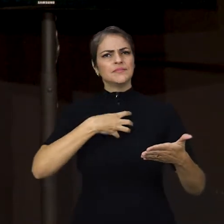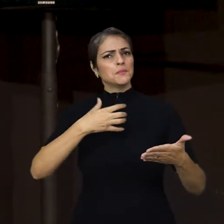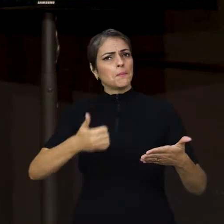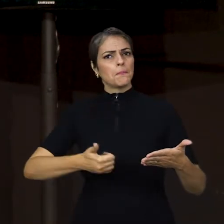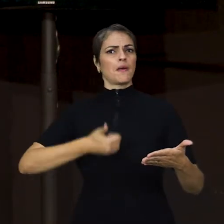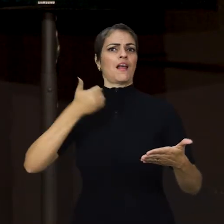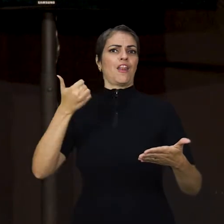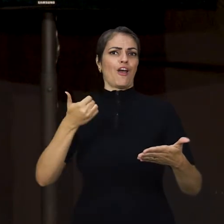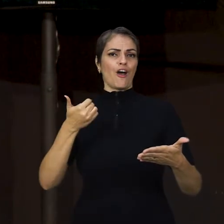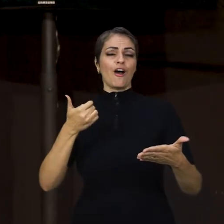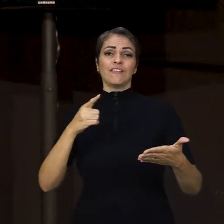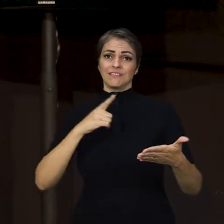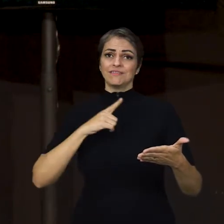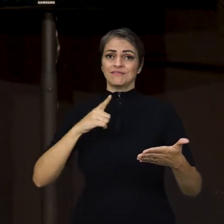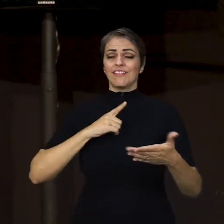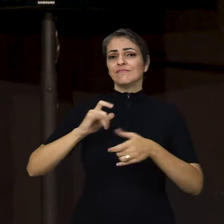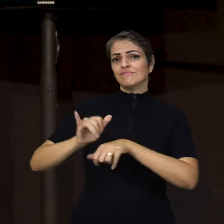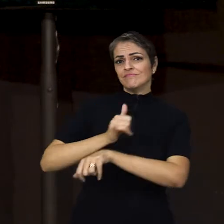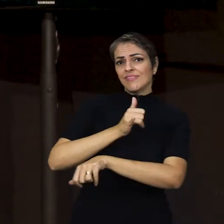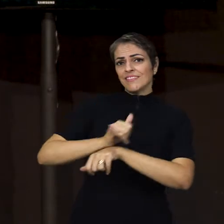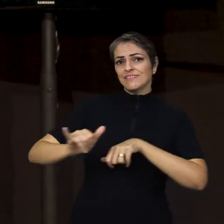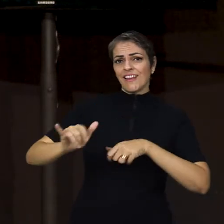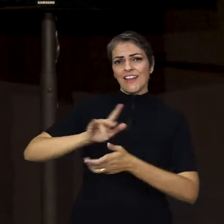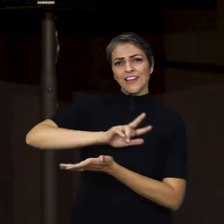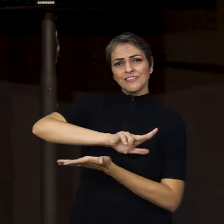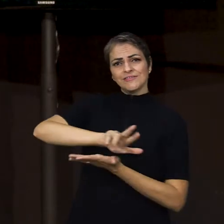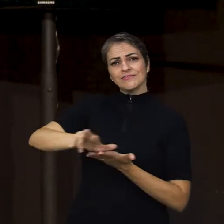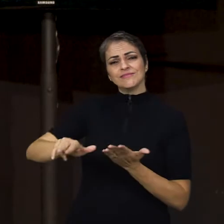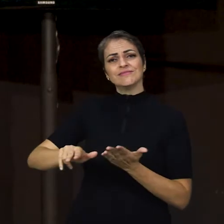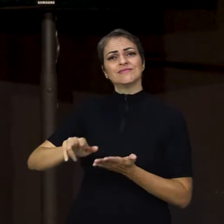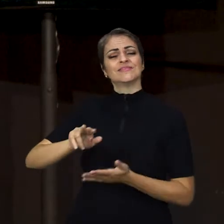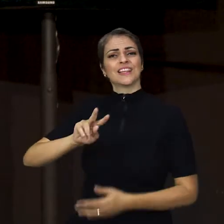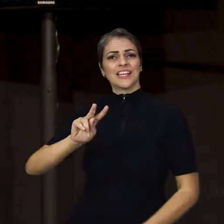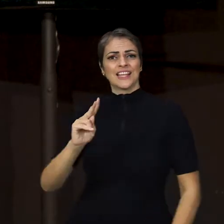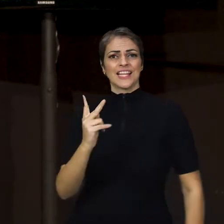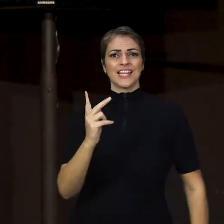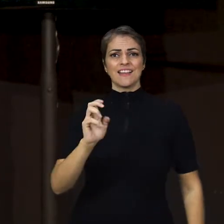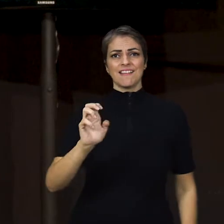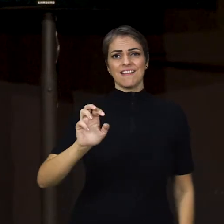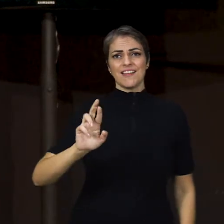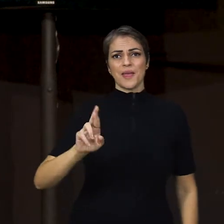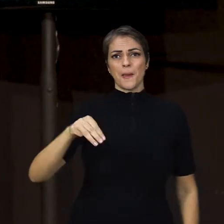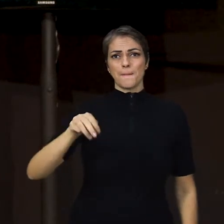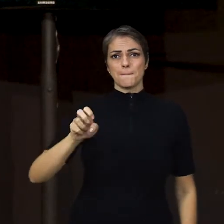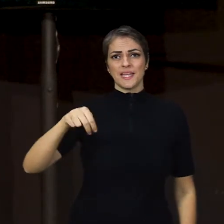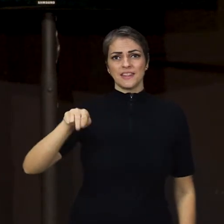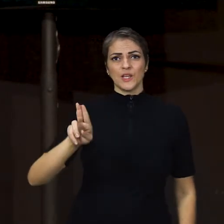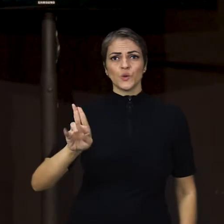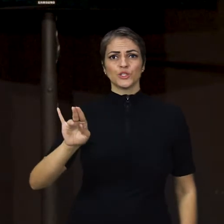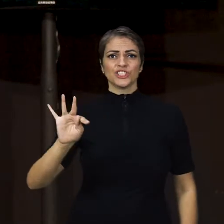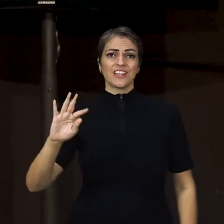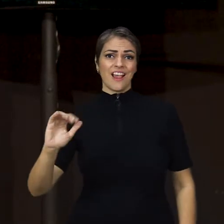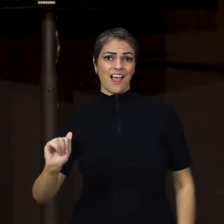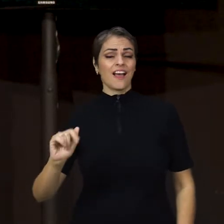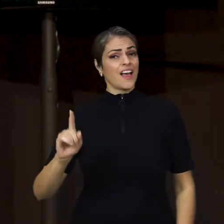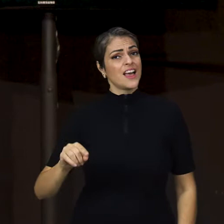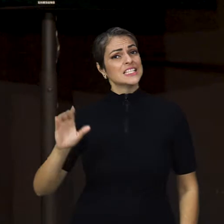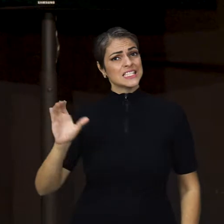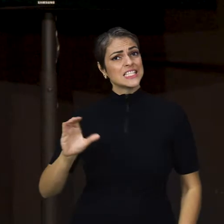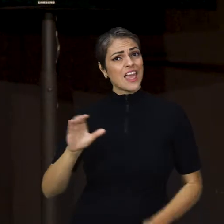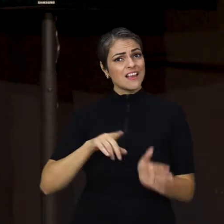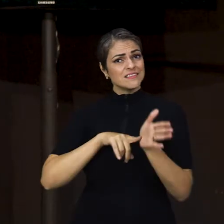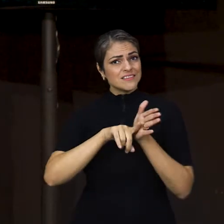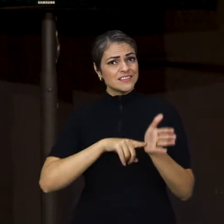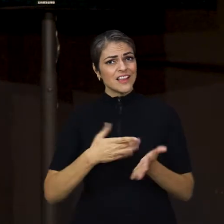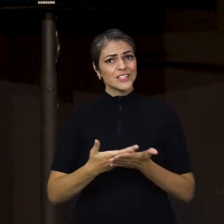ferramentas que a hermenêutica bíblica coloca à nossa disposição, essa ciência a respeito da qual nós vamos conversar um pouquinho nessa nossa primeira